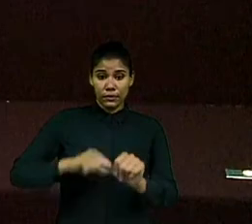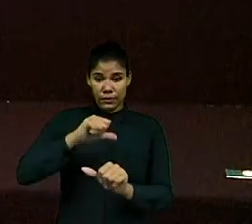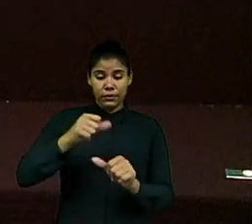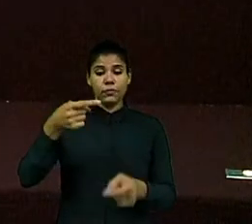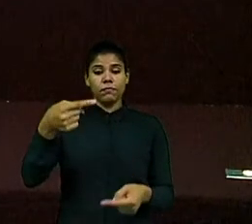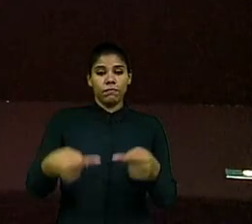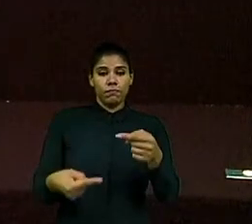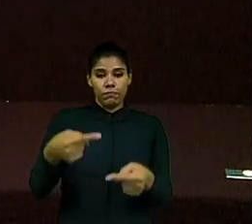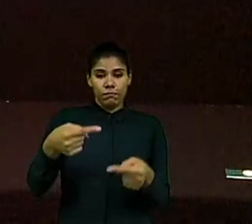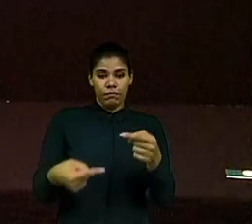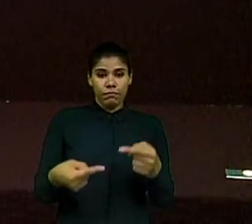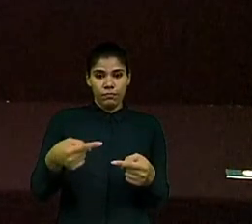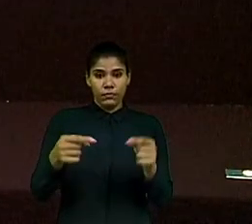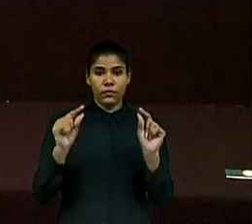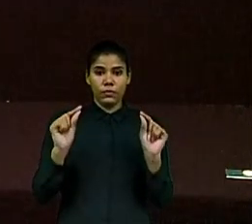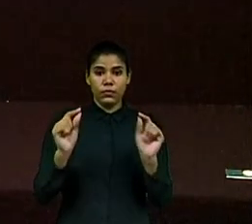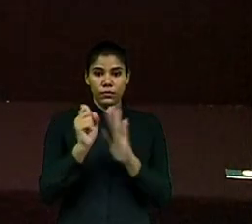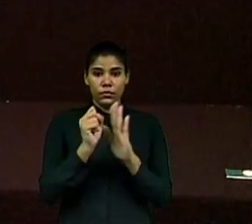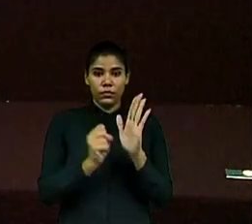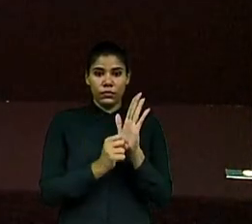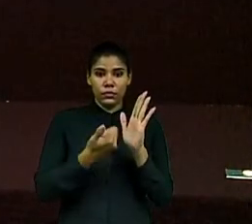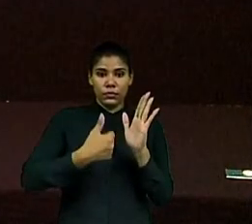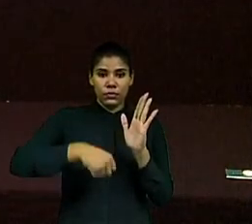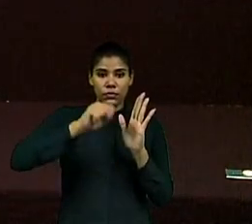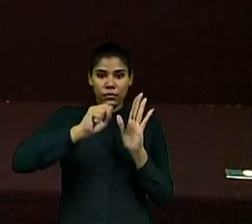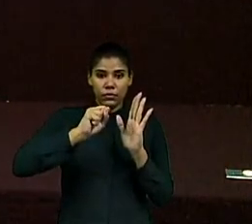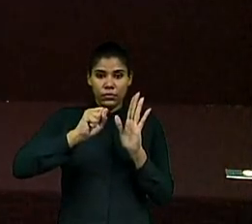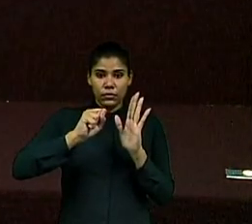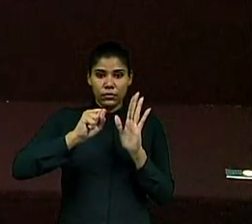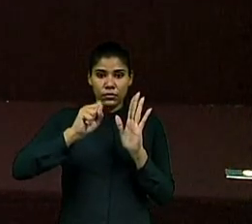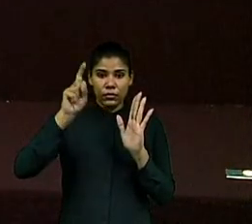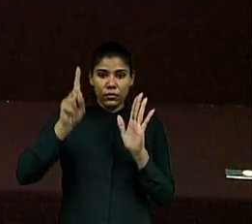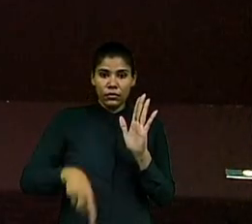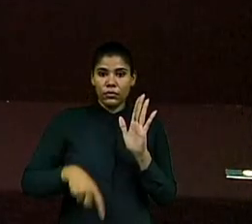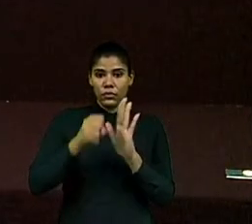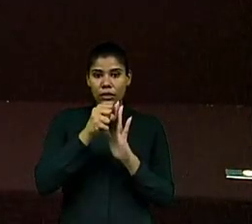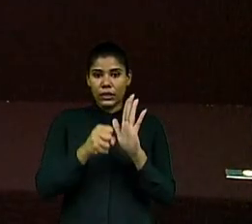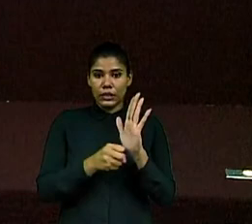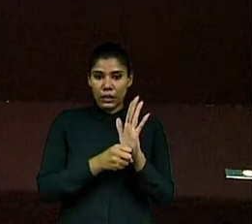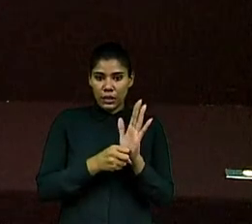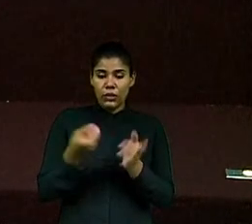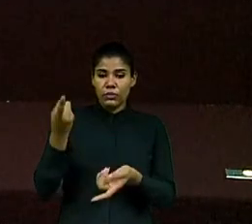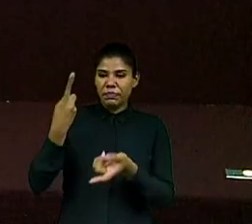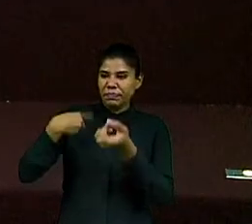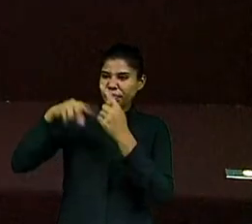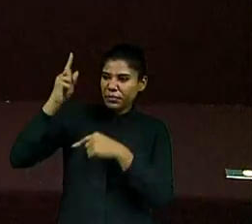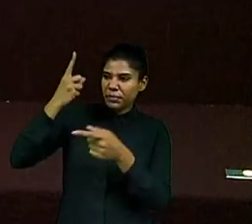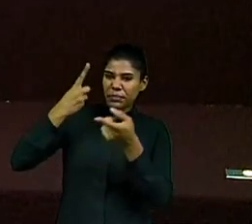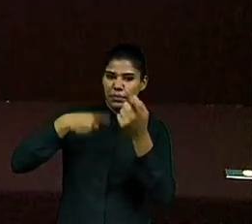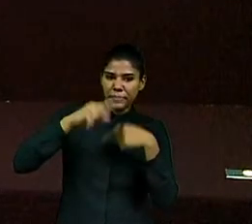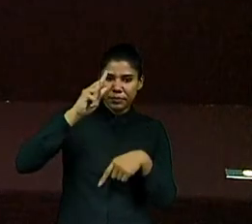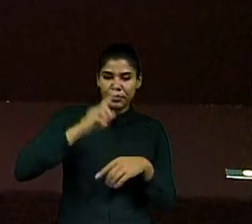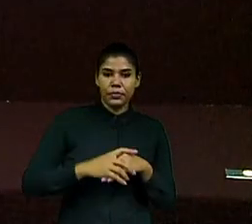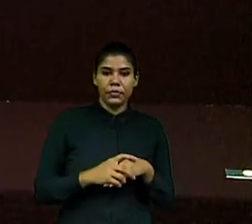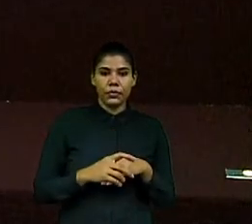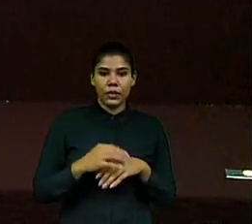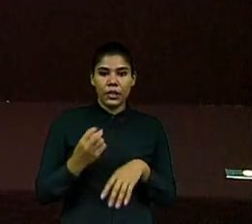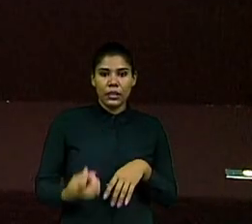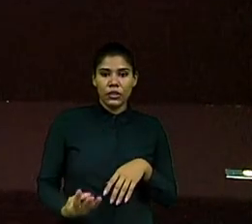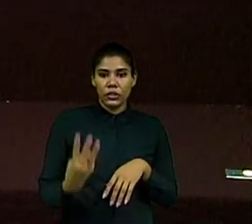que é o século 18 século das luzes o século das revoluções as três